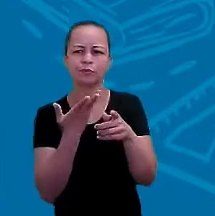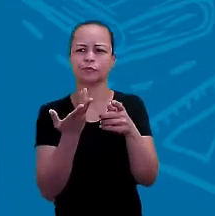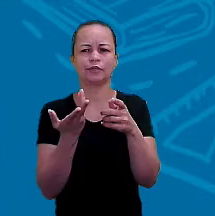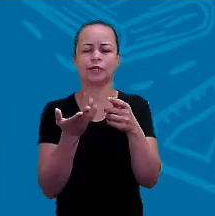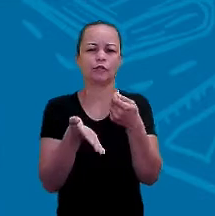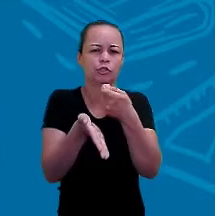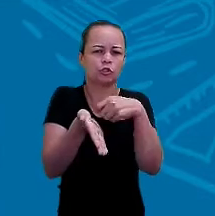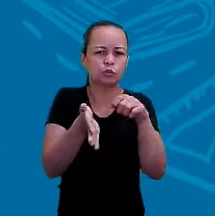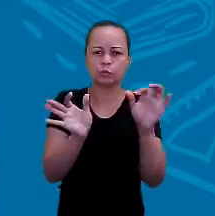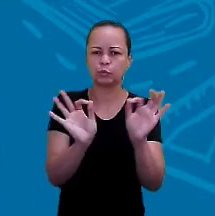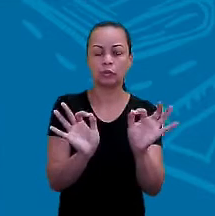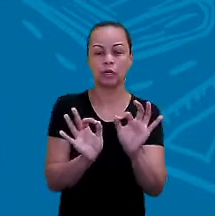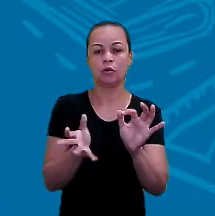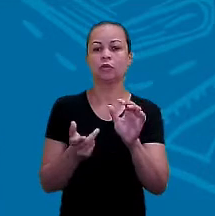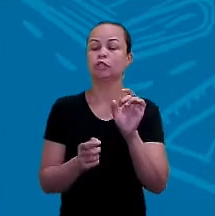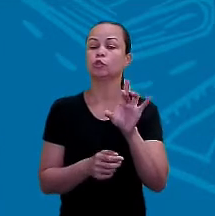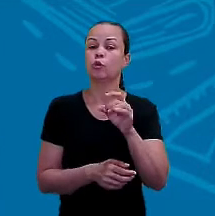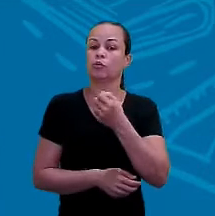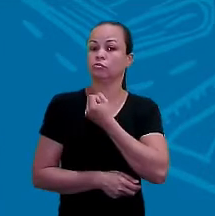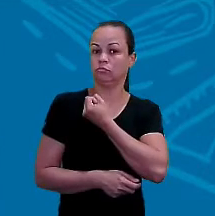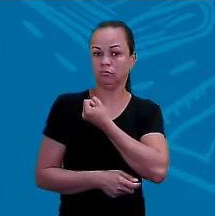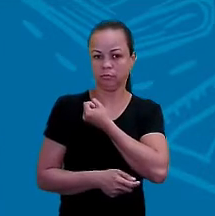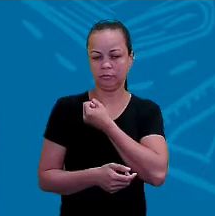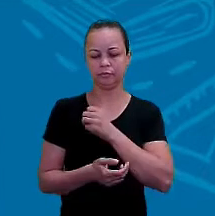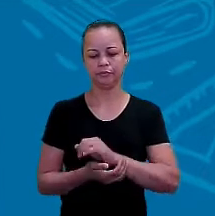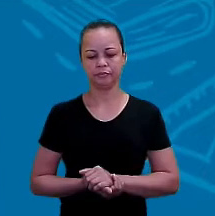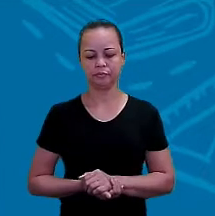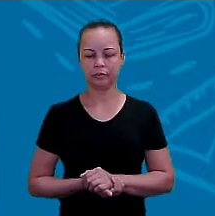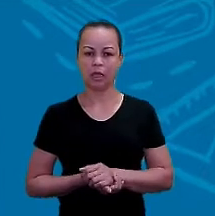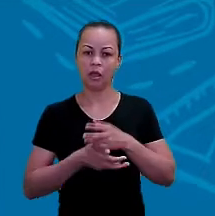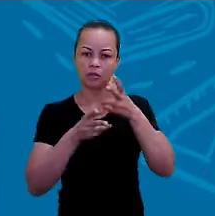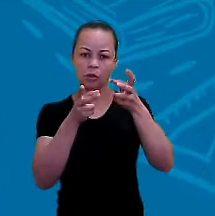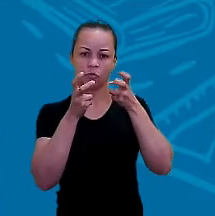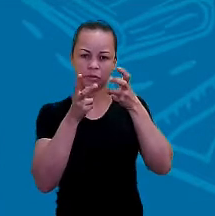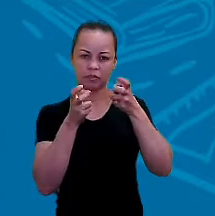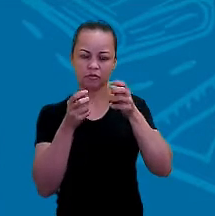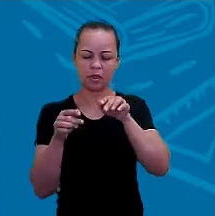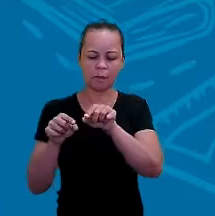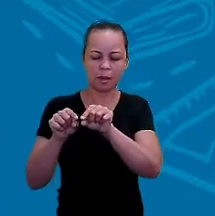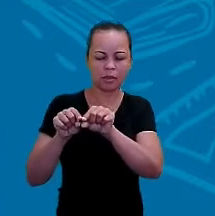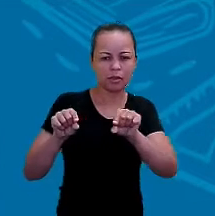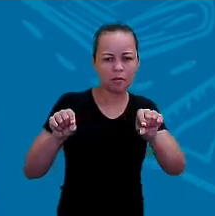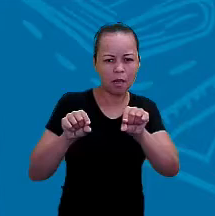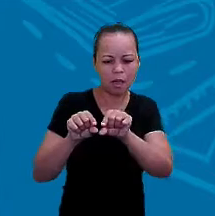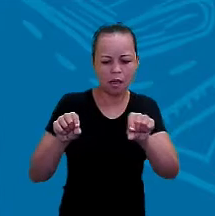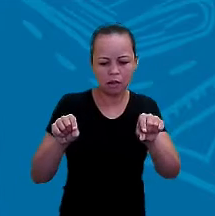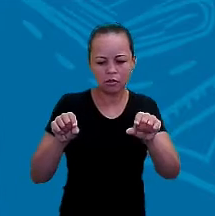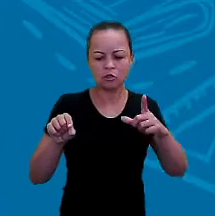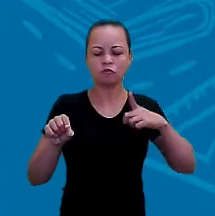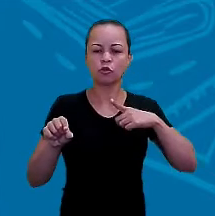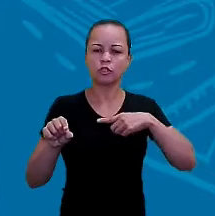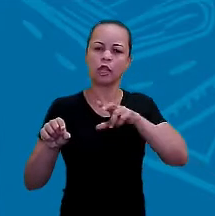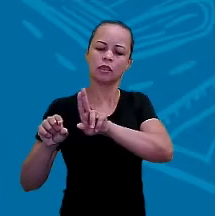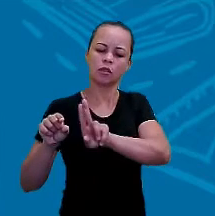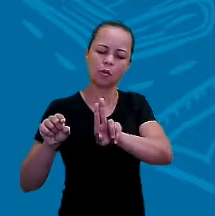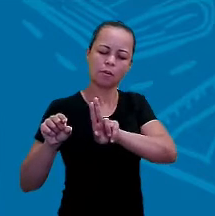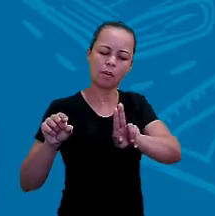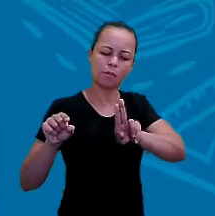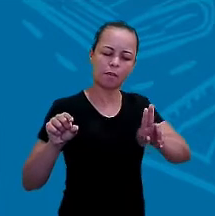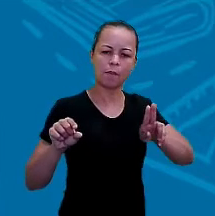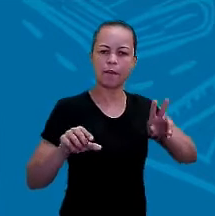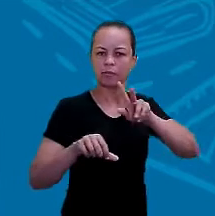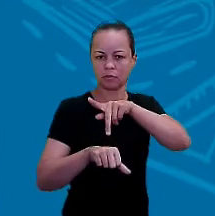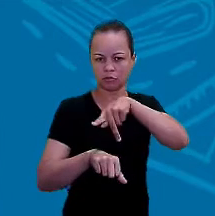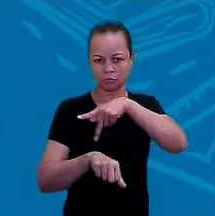porque o quantitativo é que é um número. Então, se você observar na parte de baixo, eu vou ter nomes de alguns